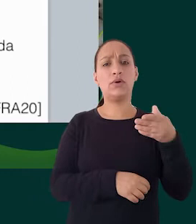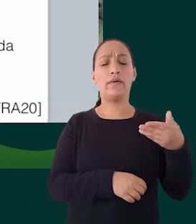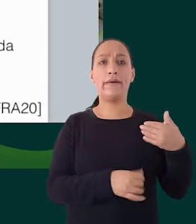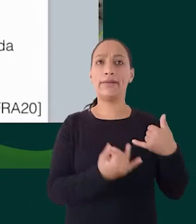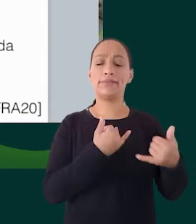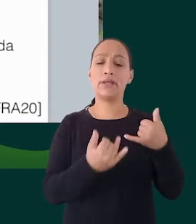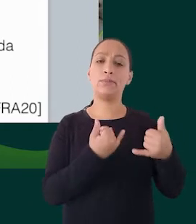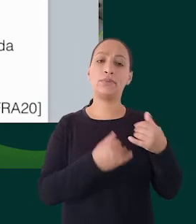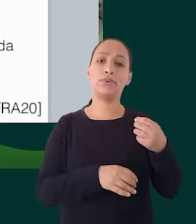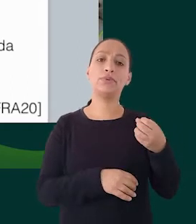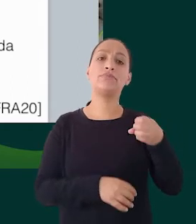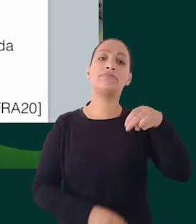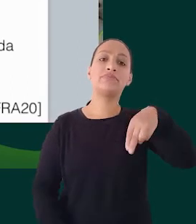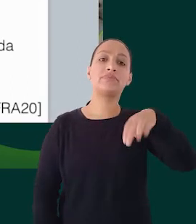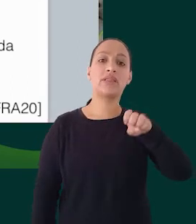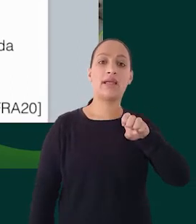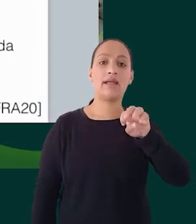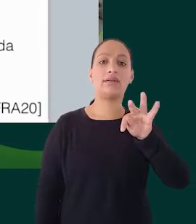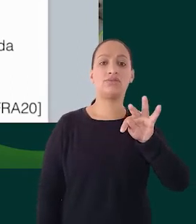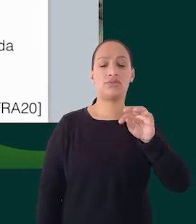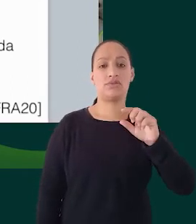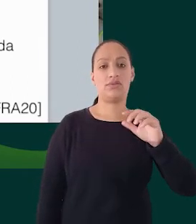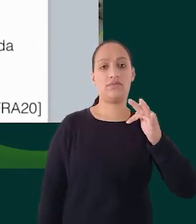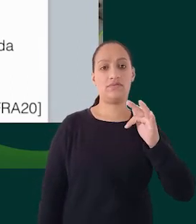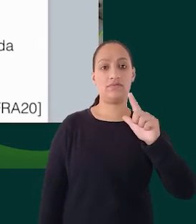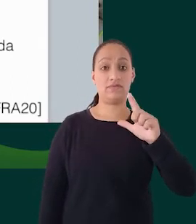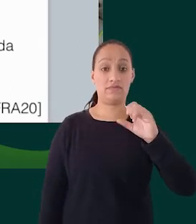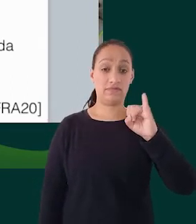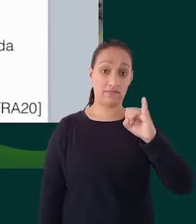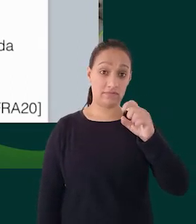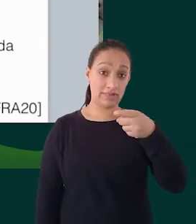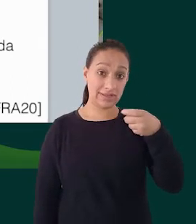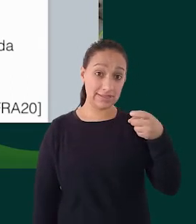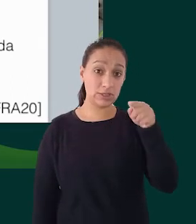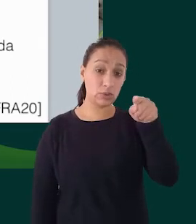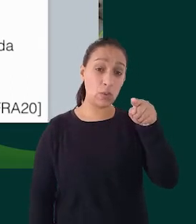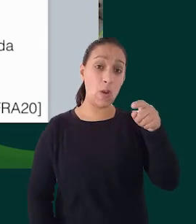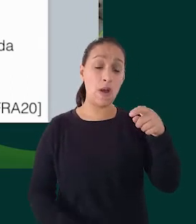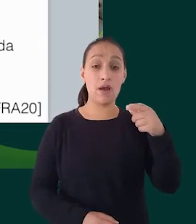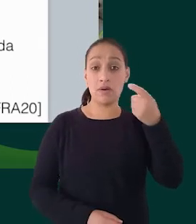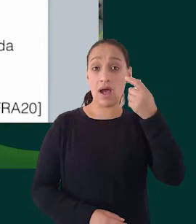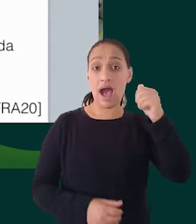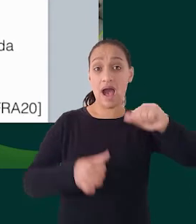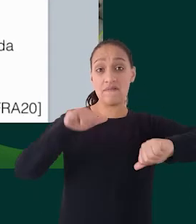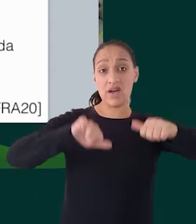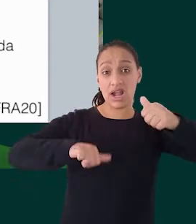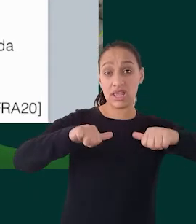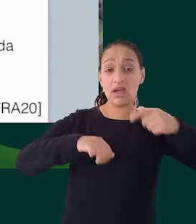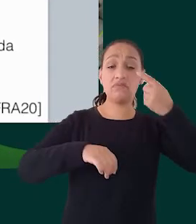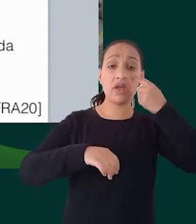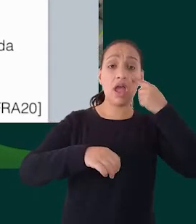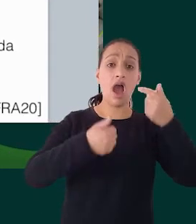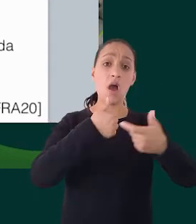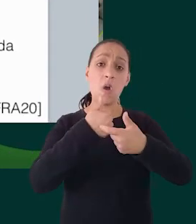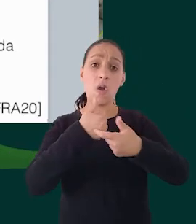por exemplo, e indica se tu gostou, avalia o filme, né? Ela vai começar a